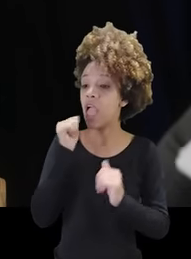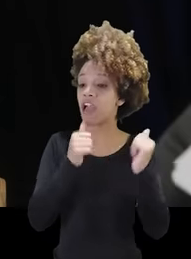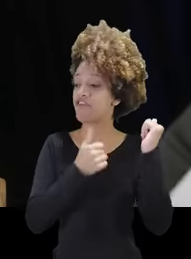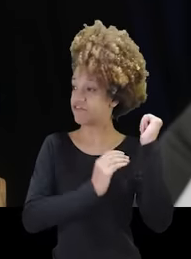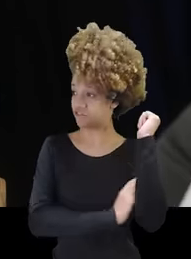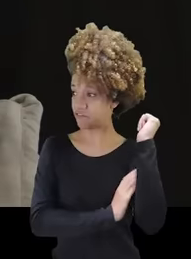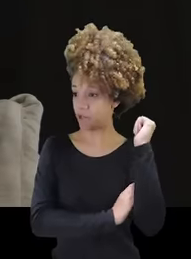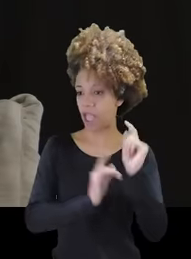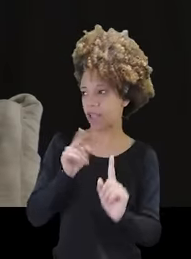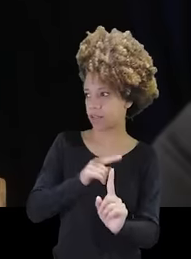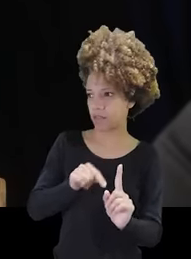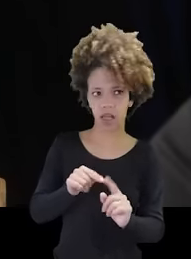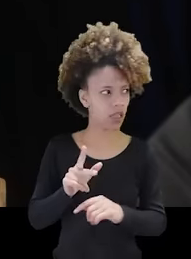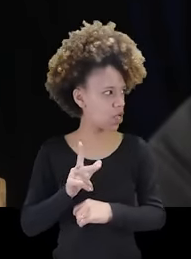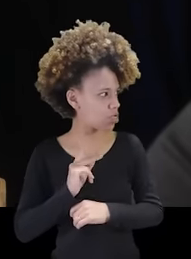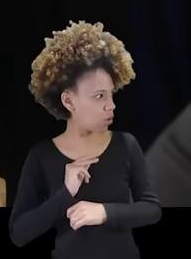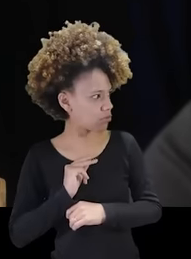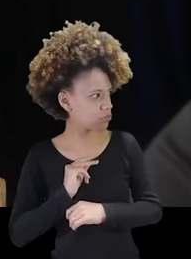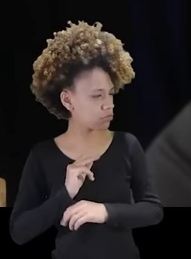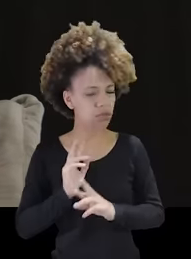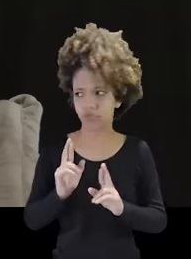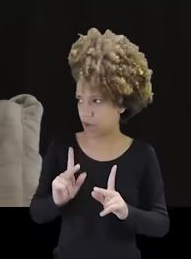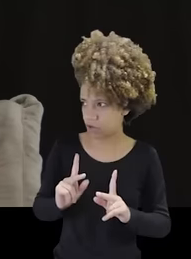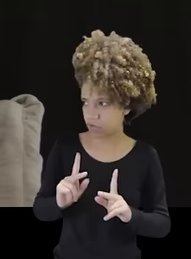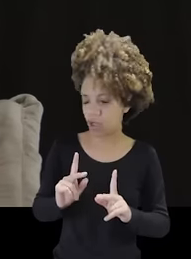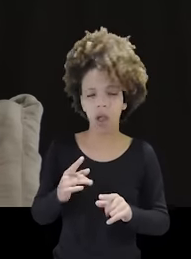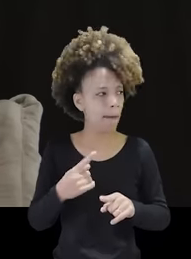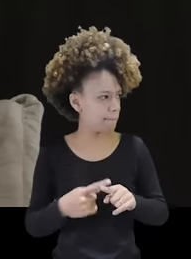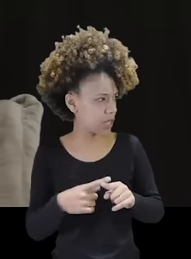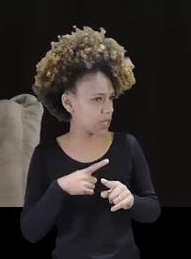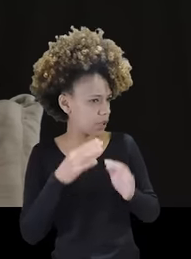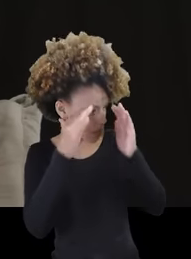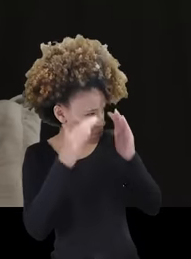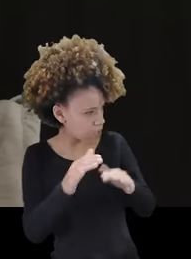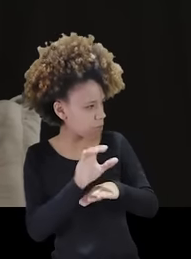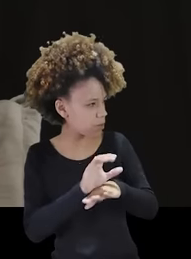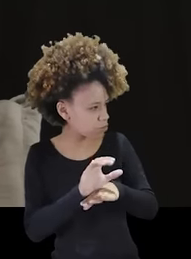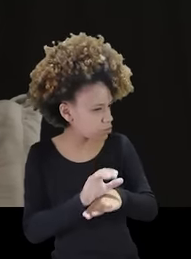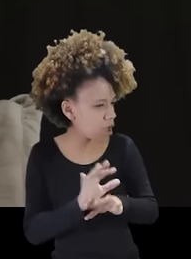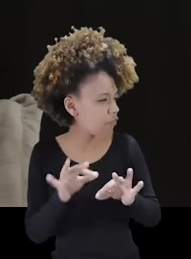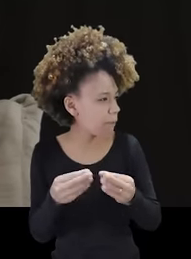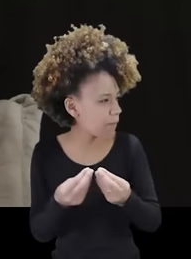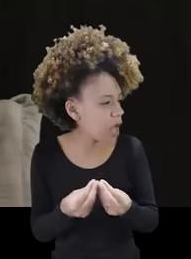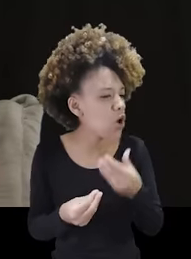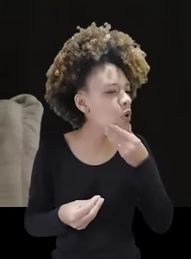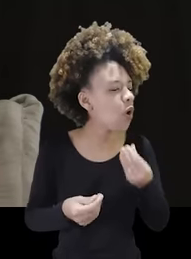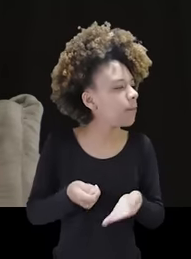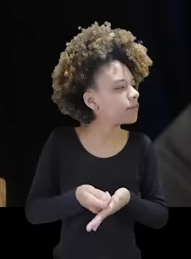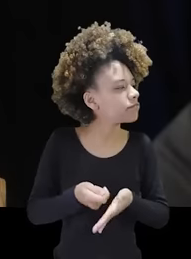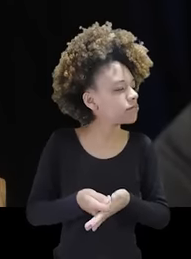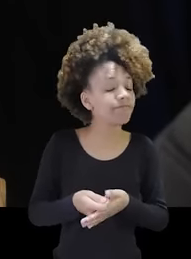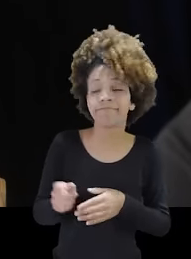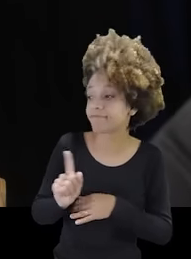você é cancelado lá ao contrário porque você tem o respeito pela instituição familiar o homem sendo